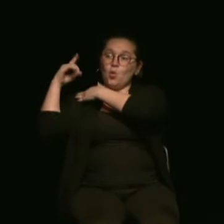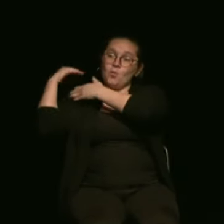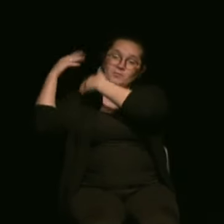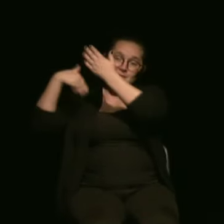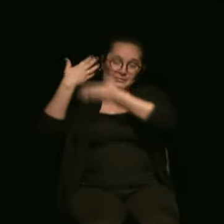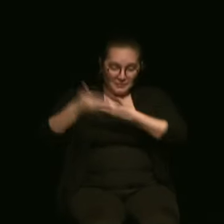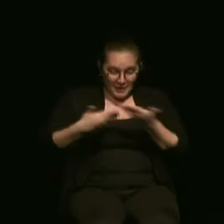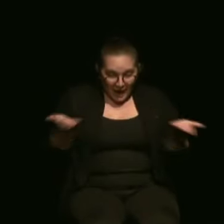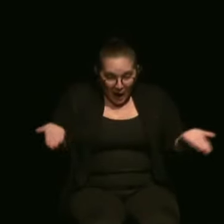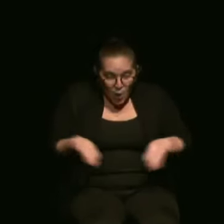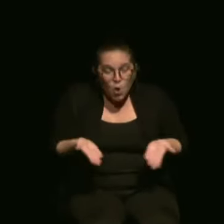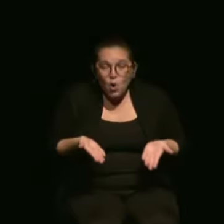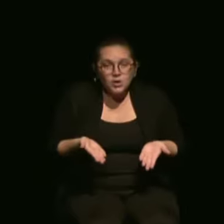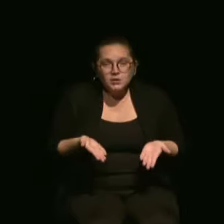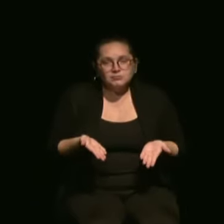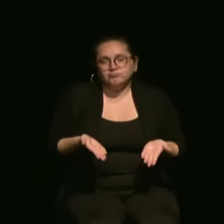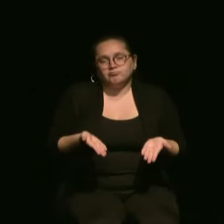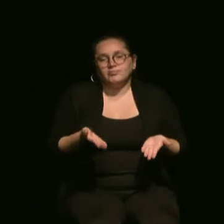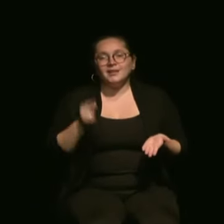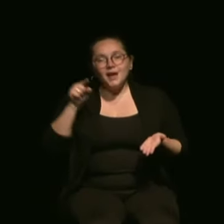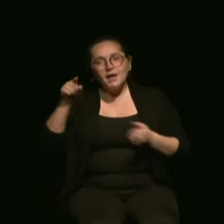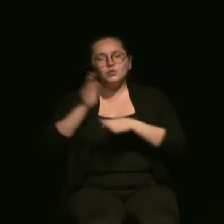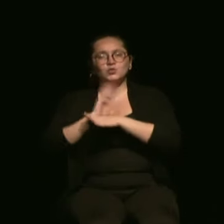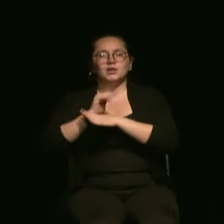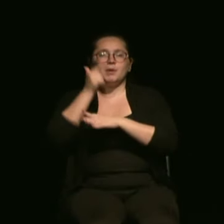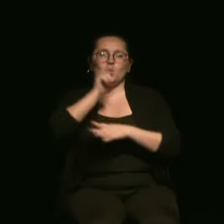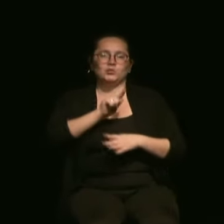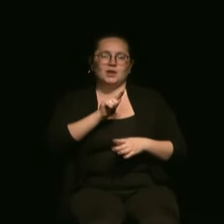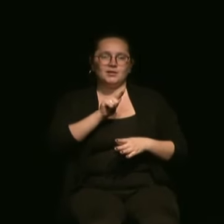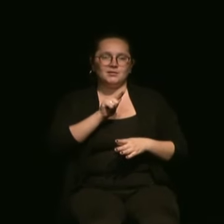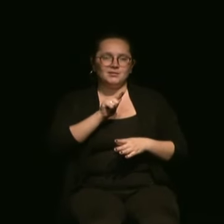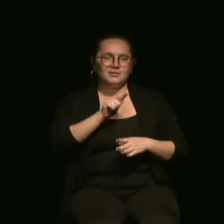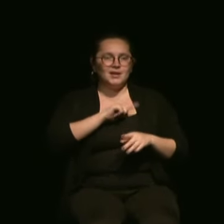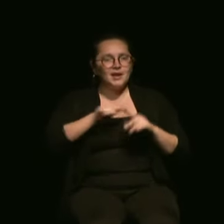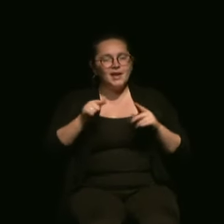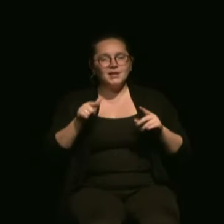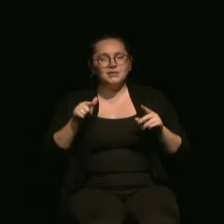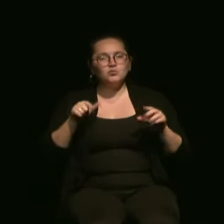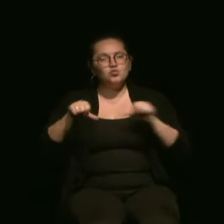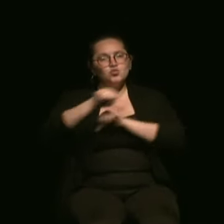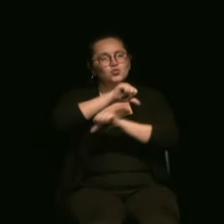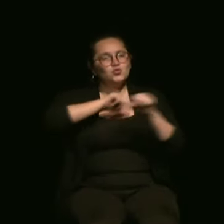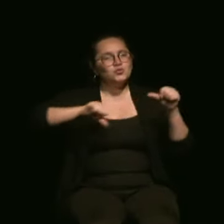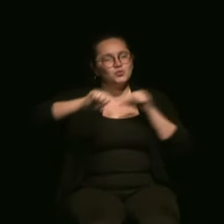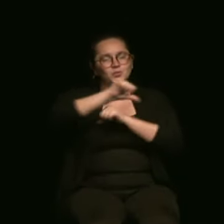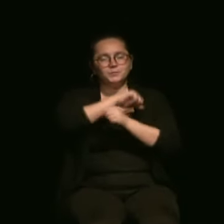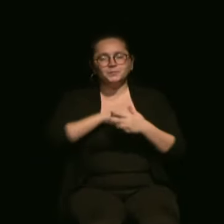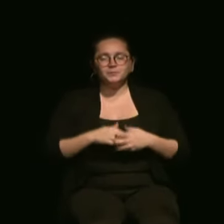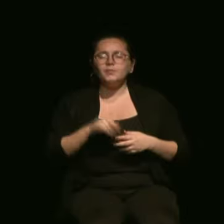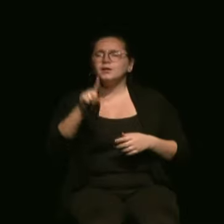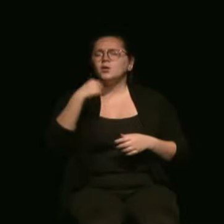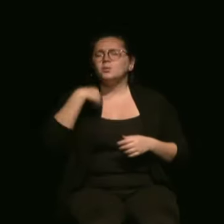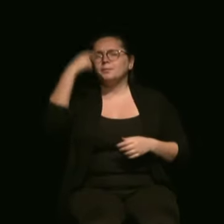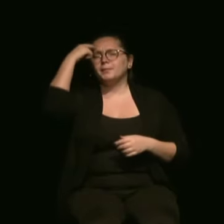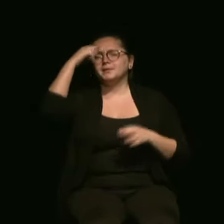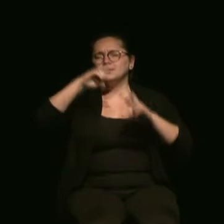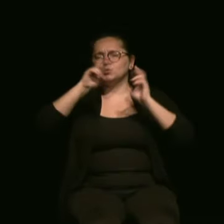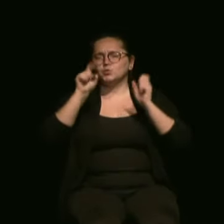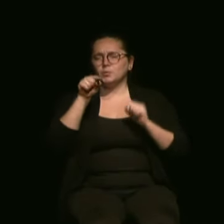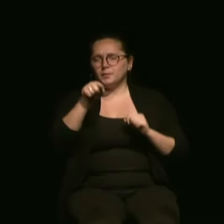isso que o cinema conseguiu fazer. Né? Eu pensando sobre isso hoje, nesse momento ali,